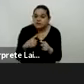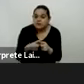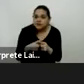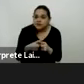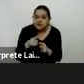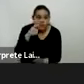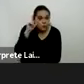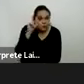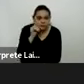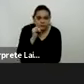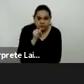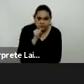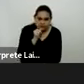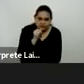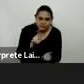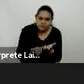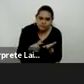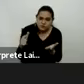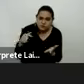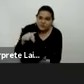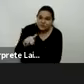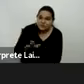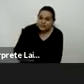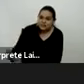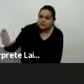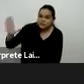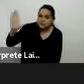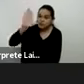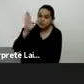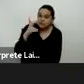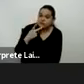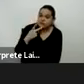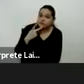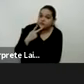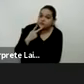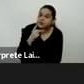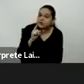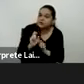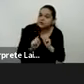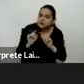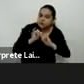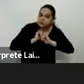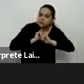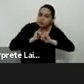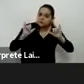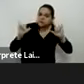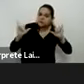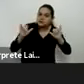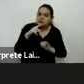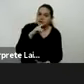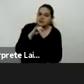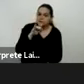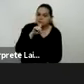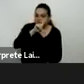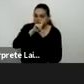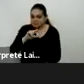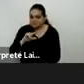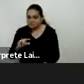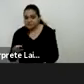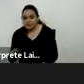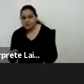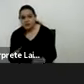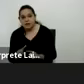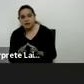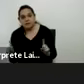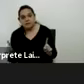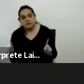exemplo, o Jornal Nacional destacou a notícia da queda do PIB que a queda teria sido pior se